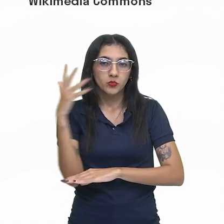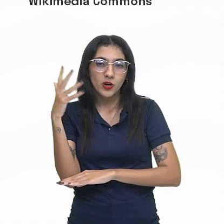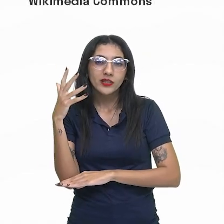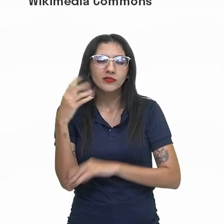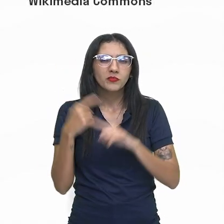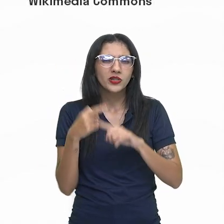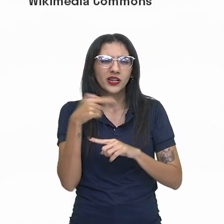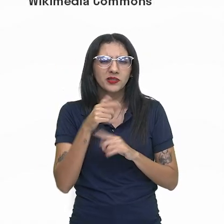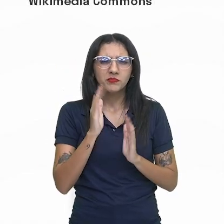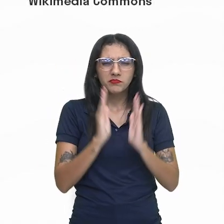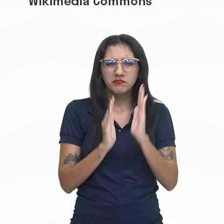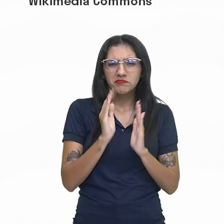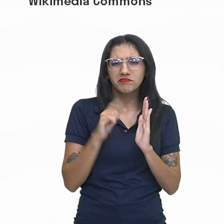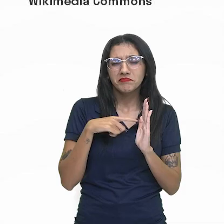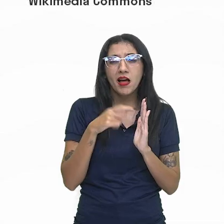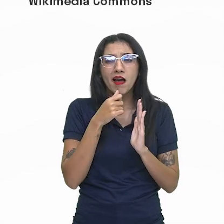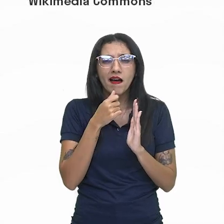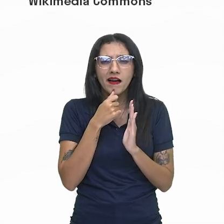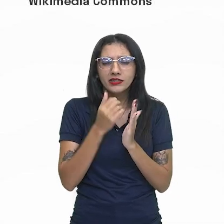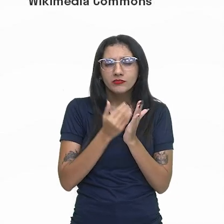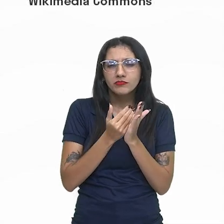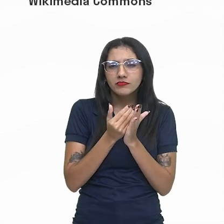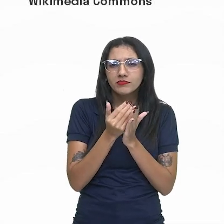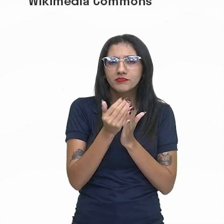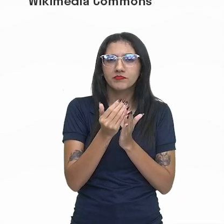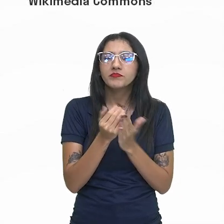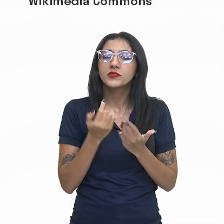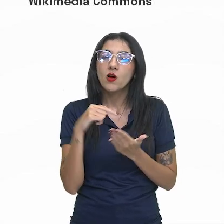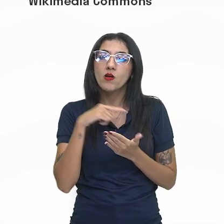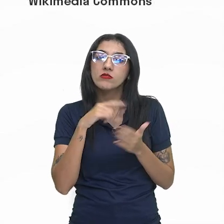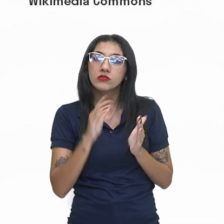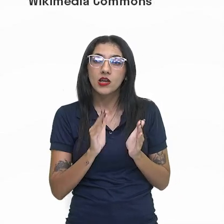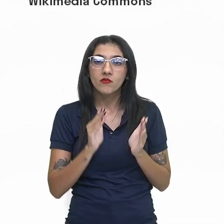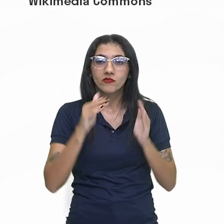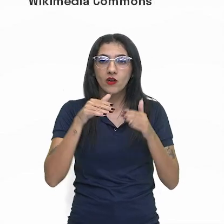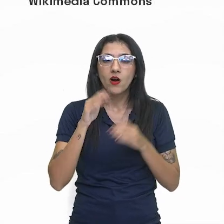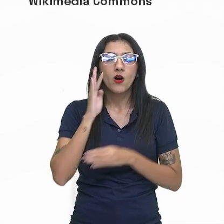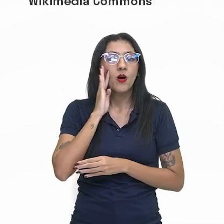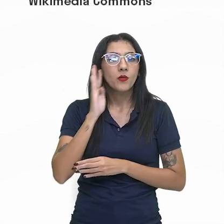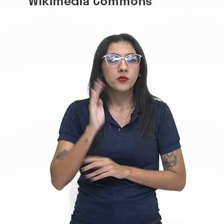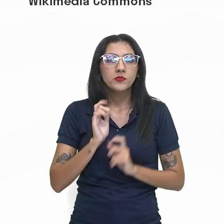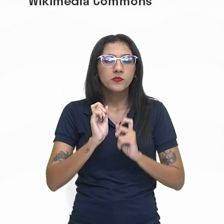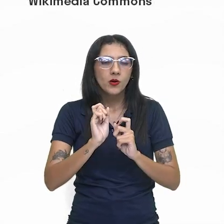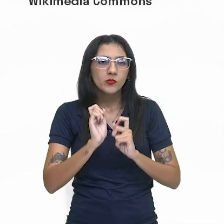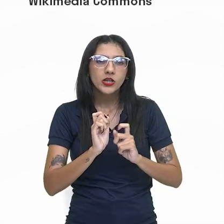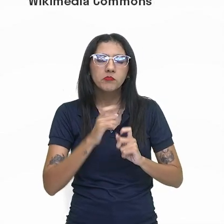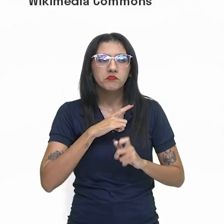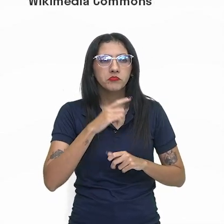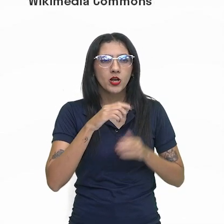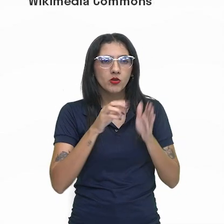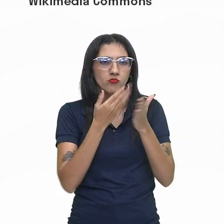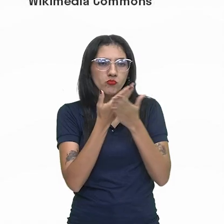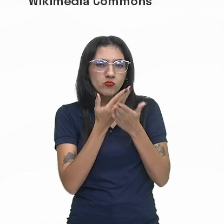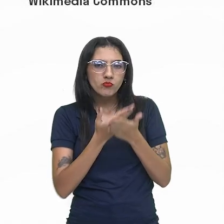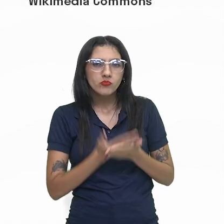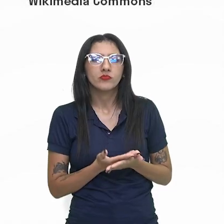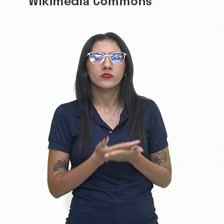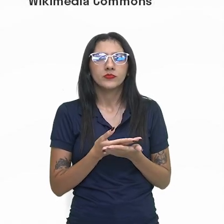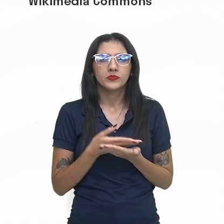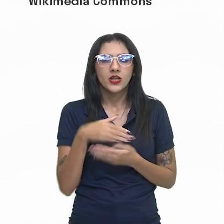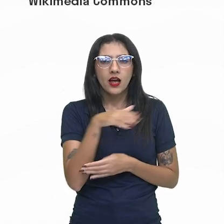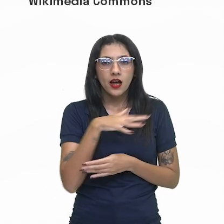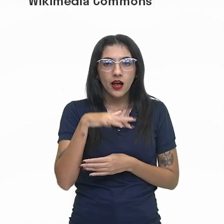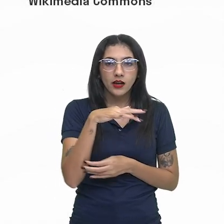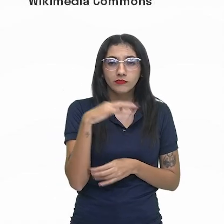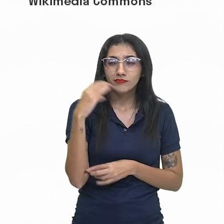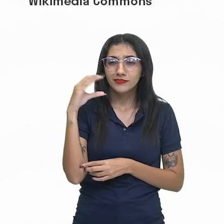ele vai trabalhar tendo como pressupostos ali o método que era usado